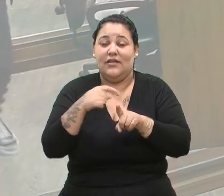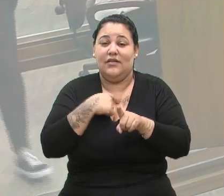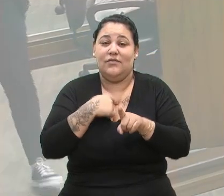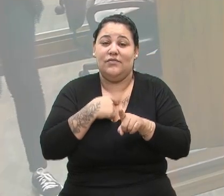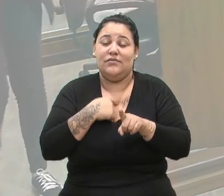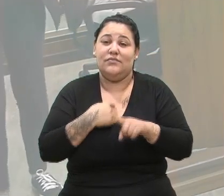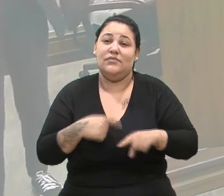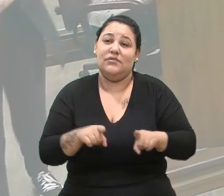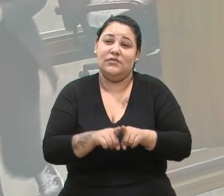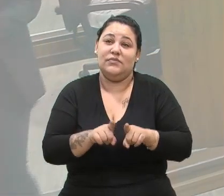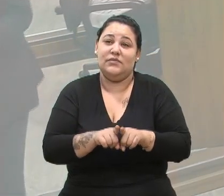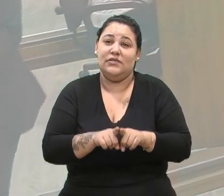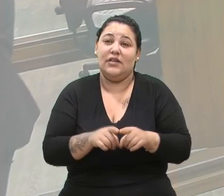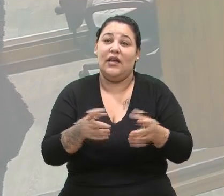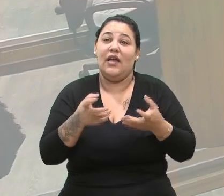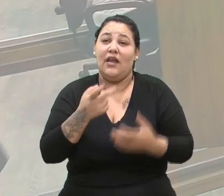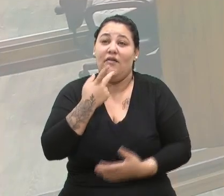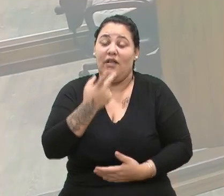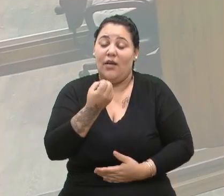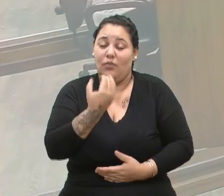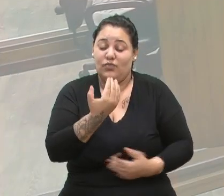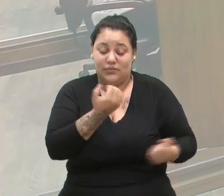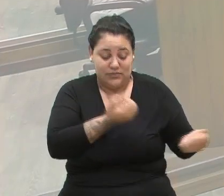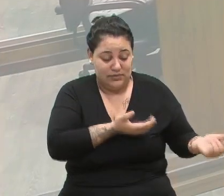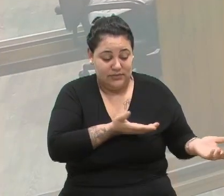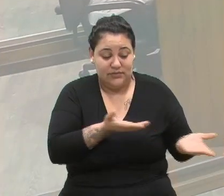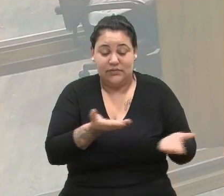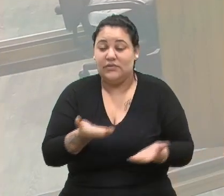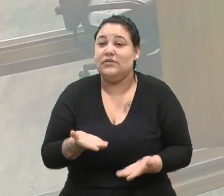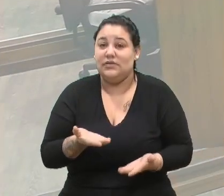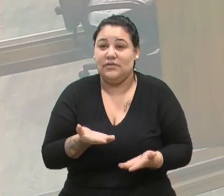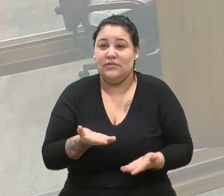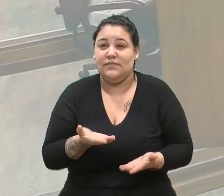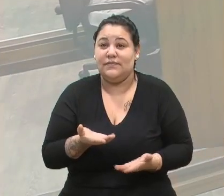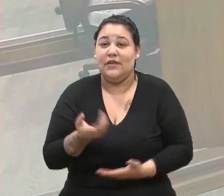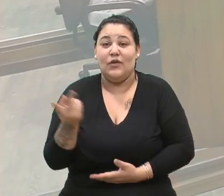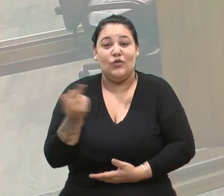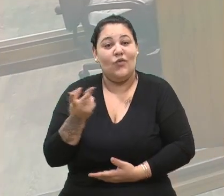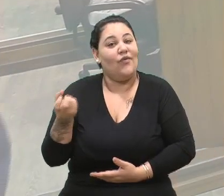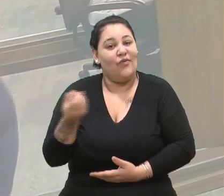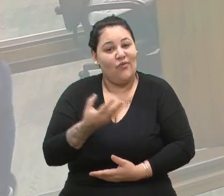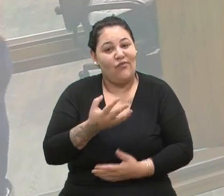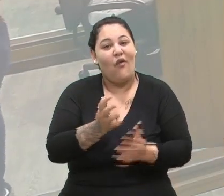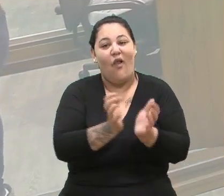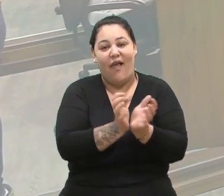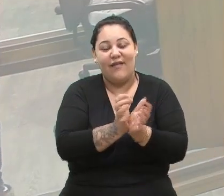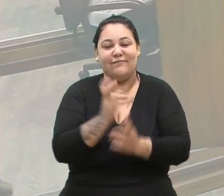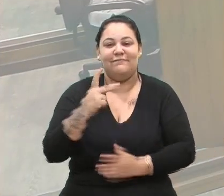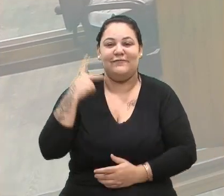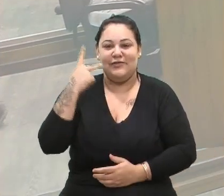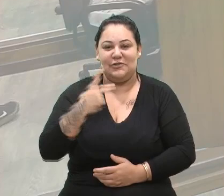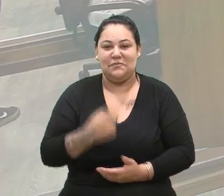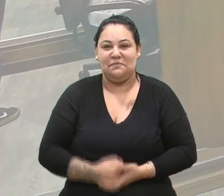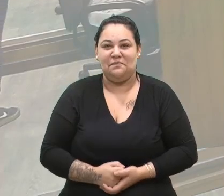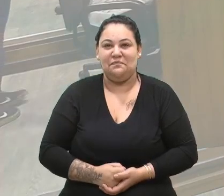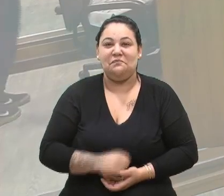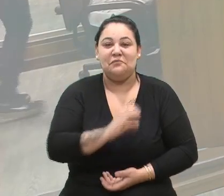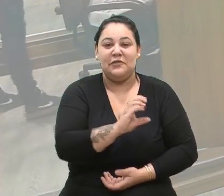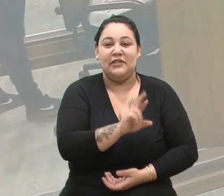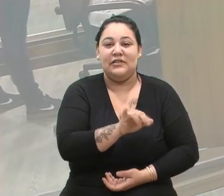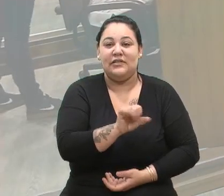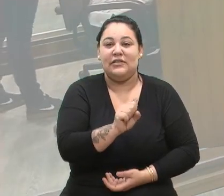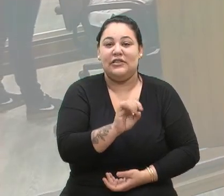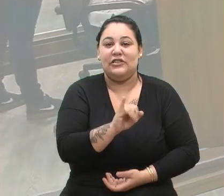de dar votos de boas-vindas aos 2 novos colegas vereadores. O Cristiano, como foi dito